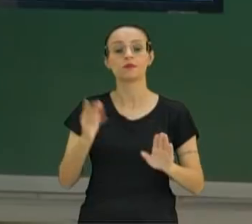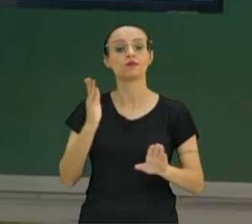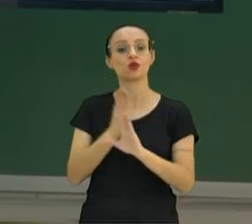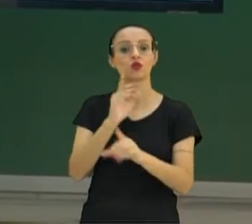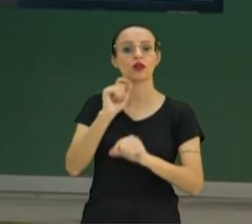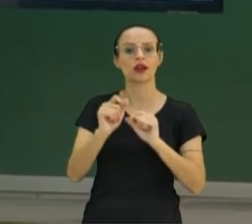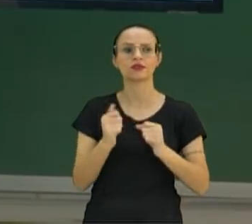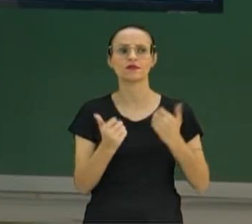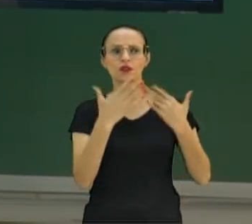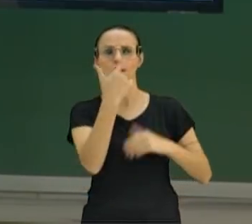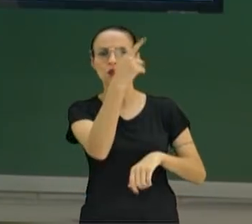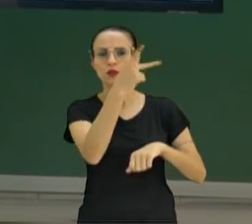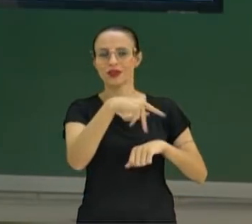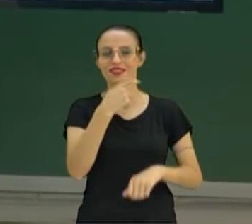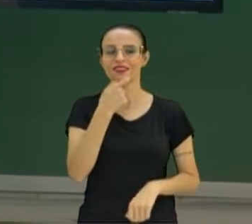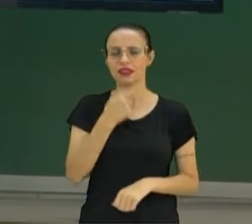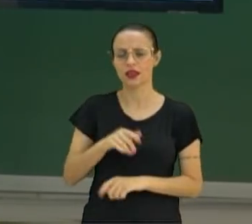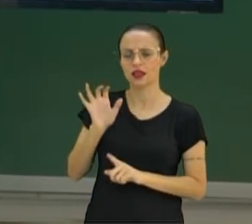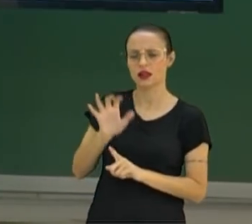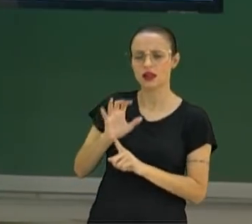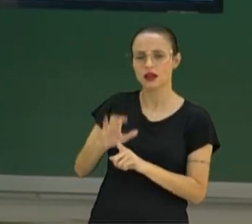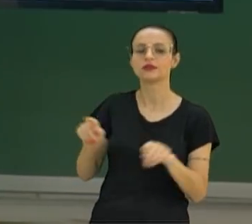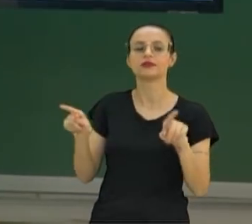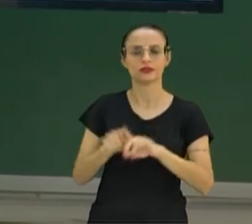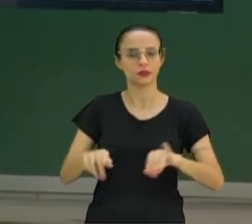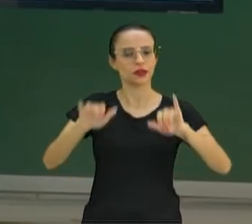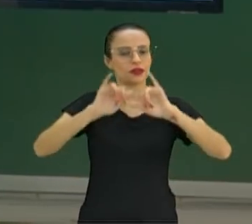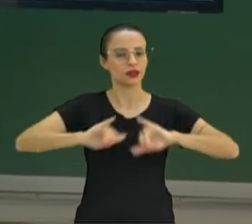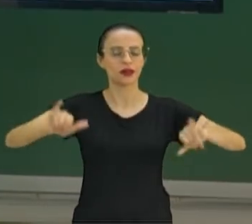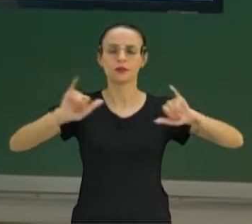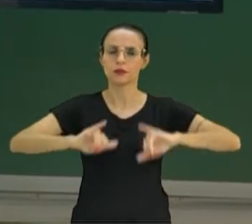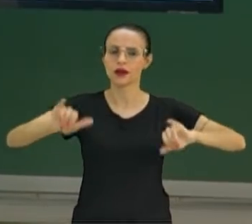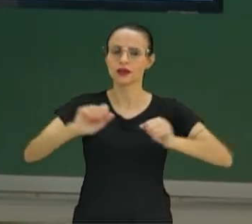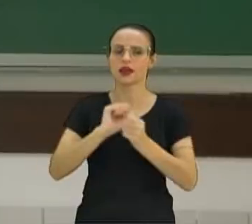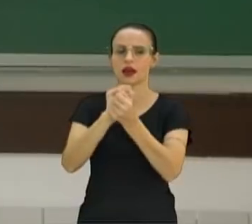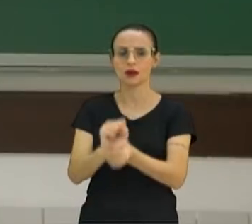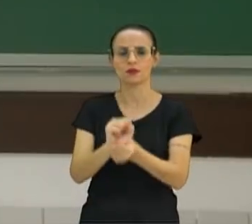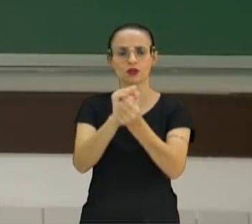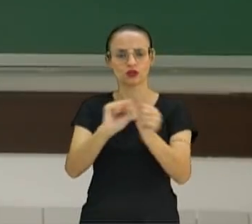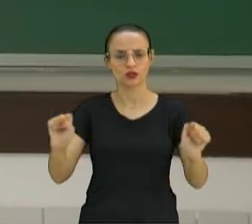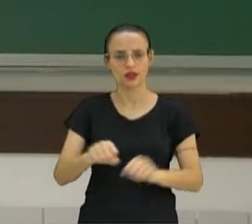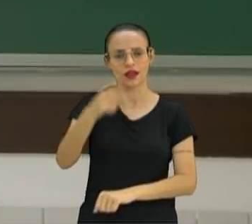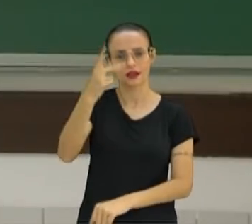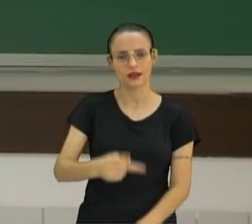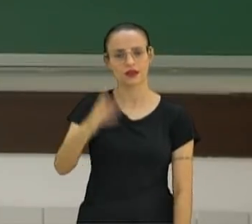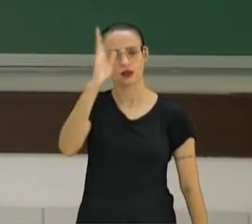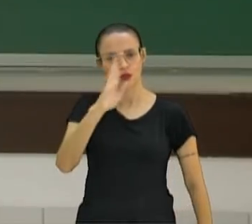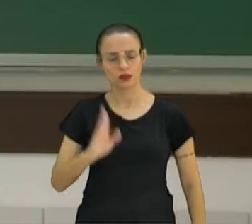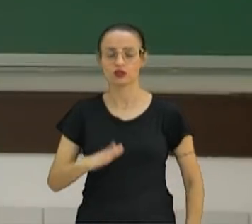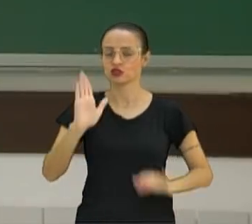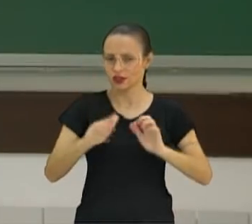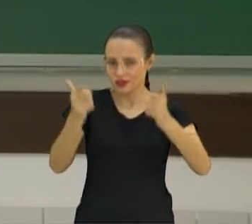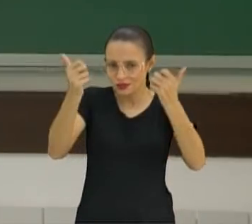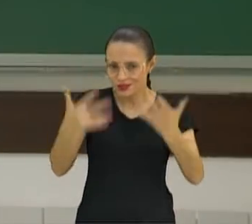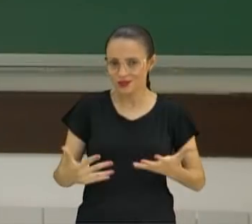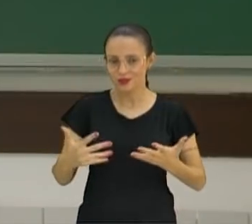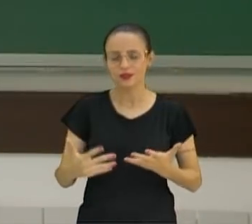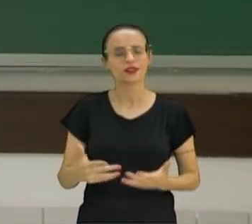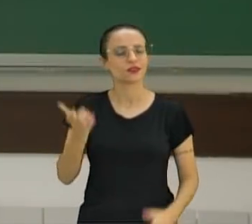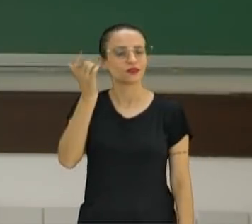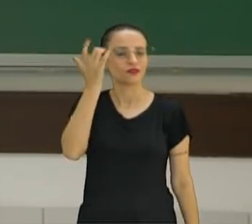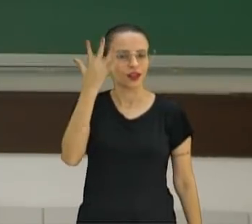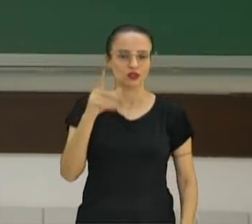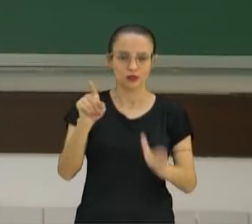pressões internacionais, como da Inglaterra, e a campanha abolicionista que acontecia aqui no Brasil, como a gente acabou de ver. Bem